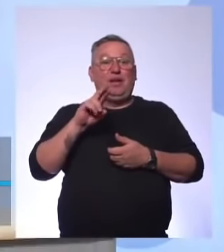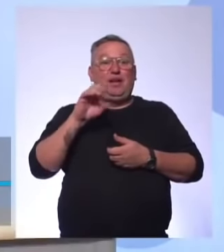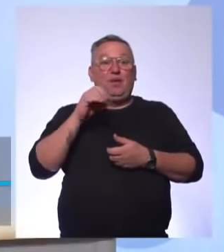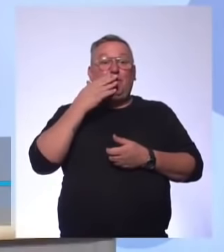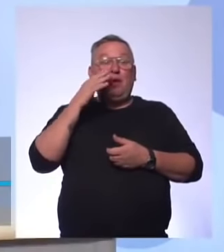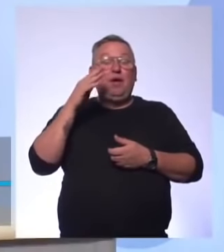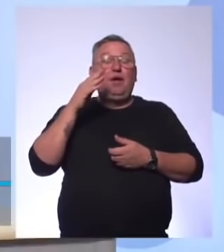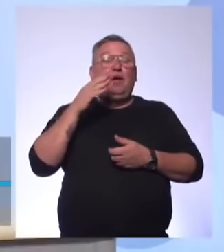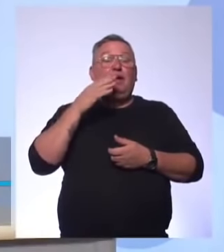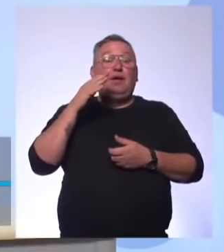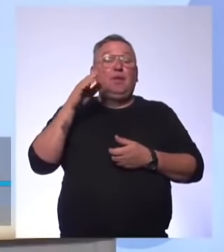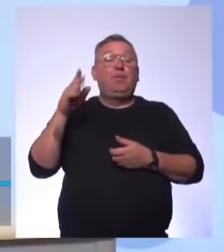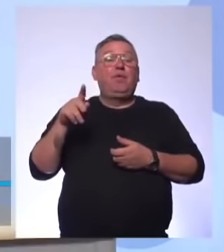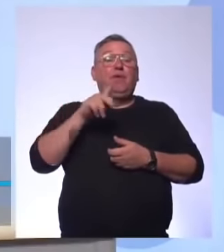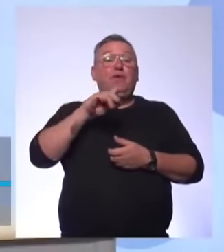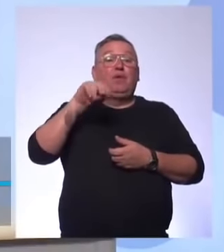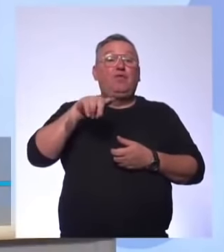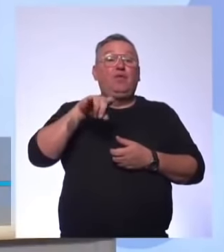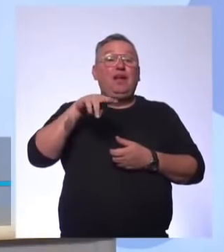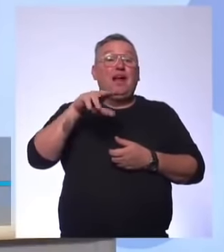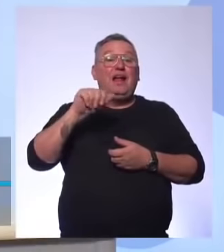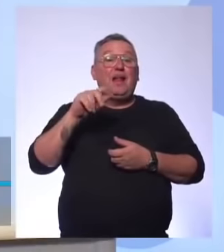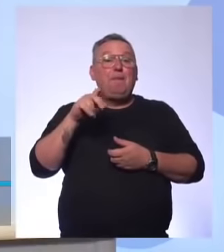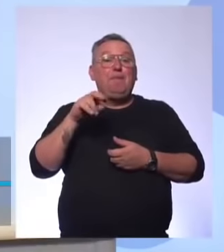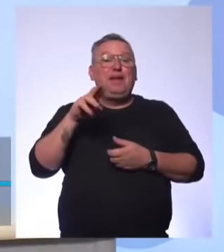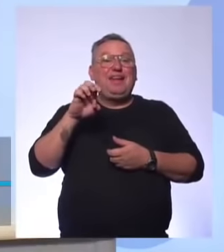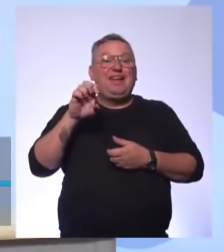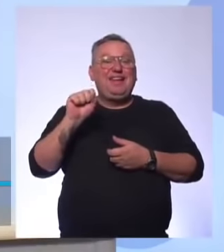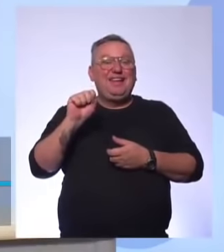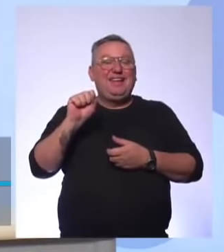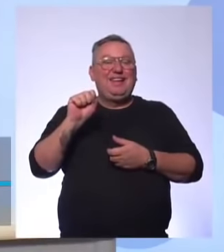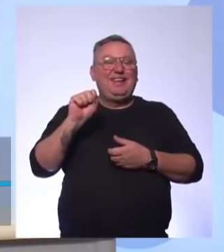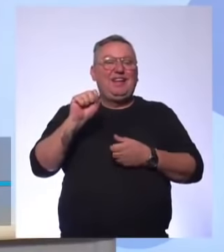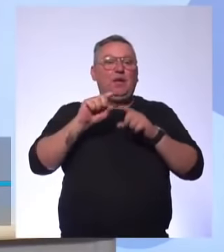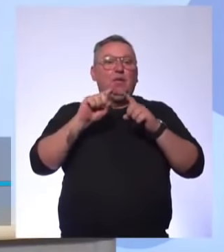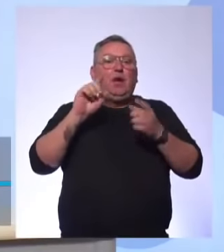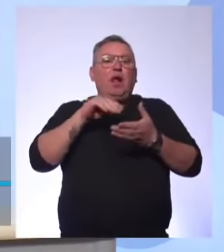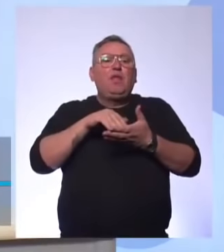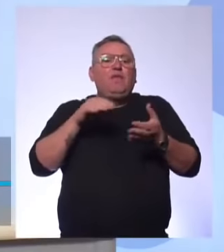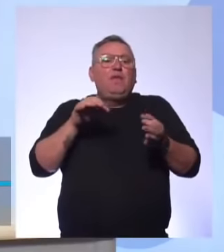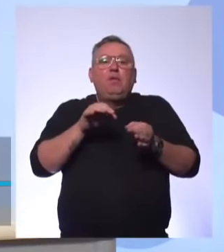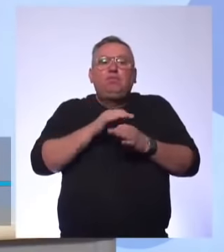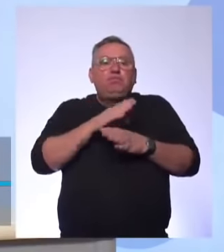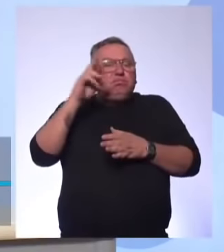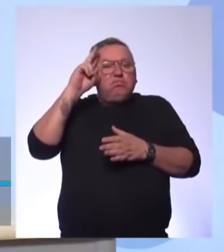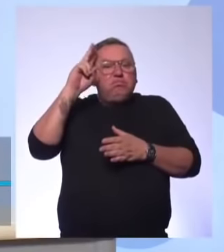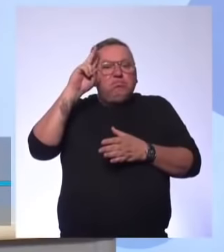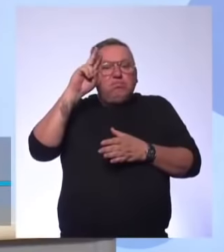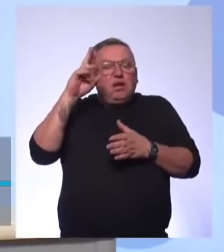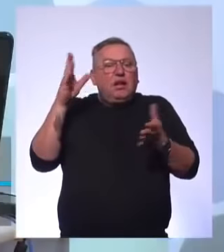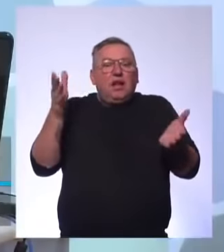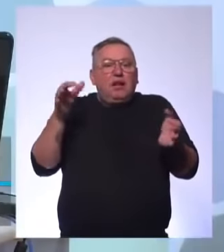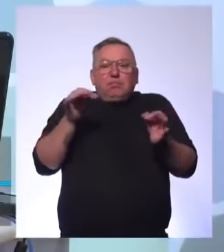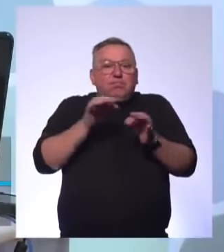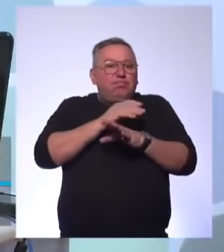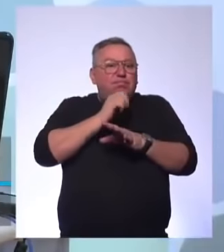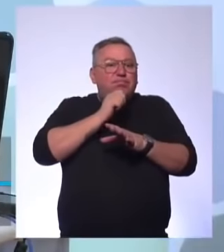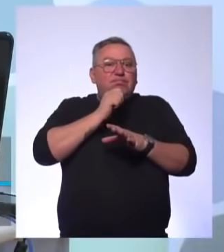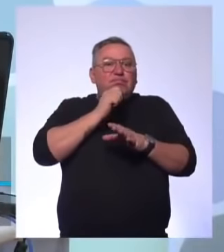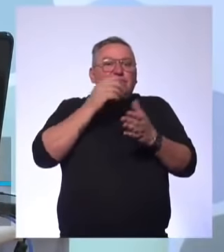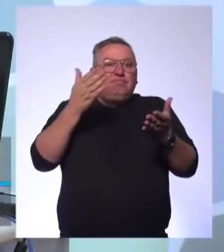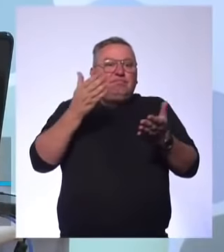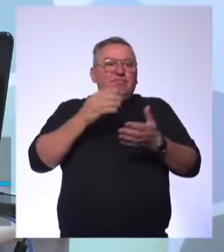professora Juliana Pires. Um beijo, professora Juliana. Mas cadê o final? Cadê Mas o final dessa Cadê? história? A professora Juliana quer